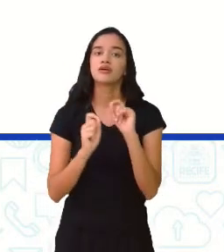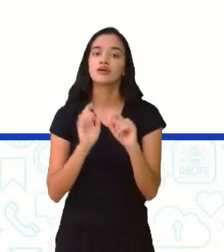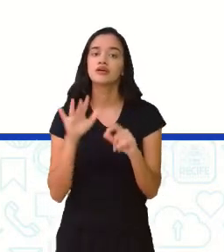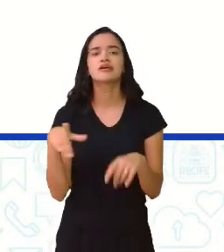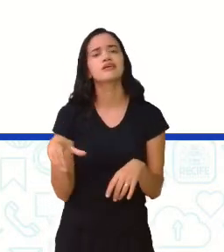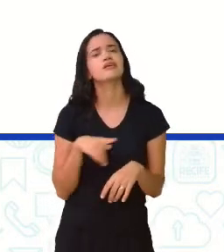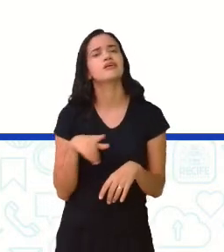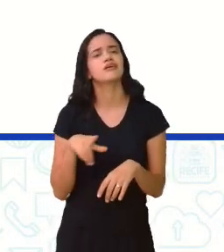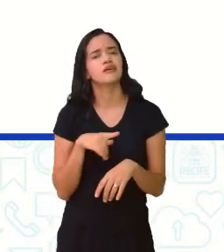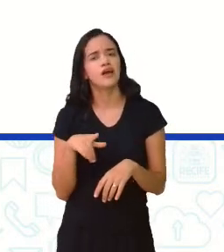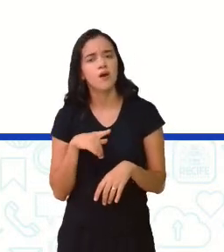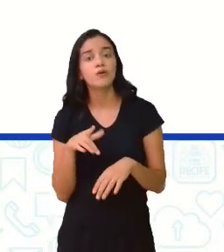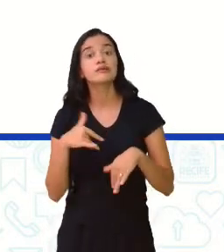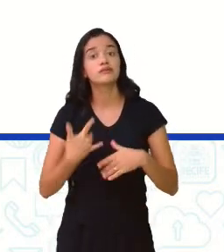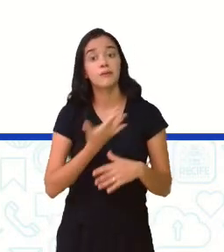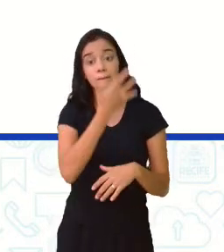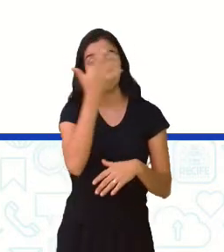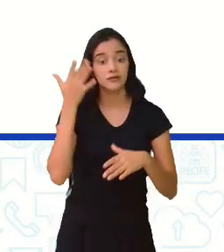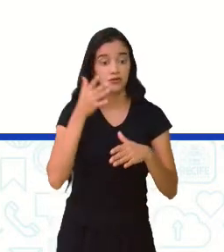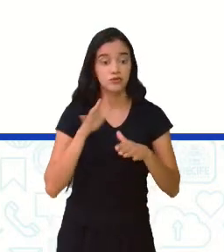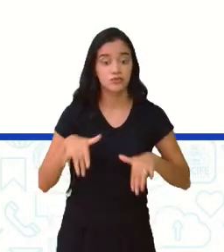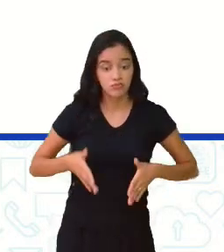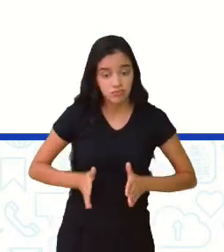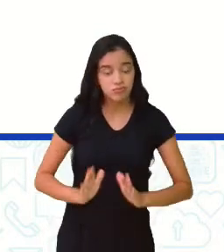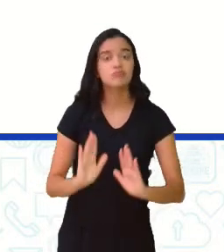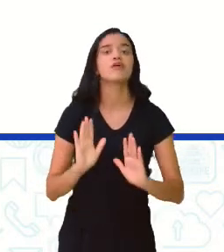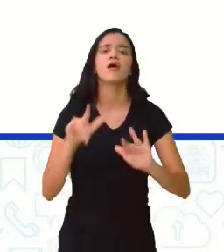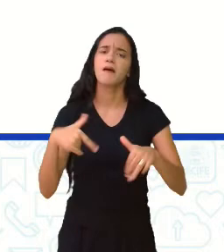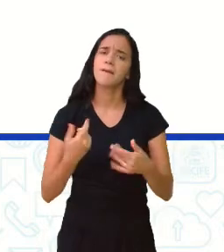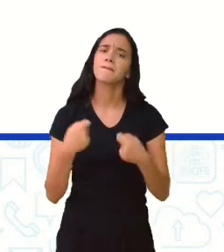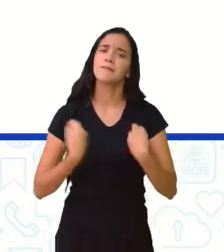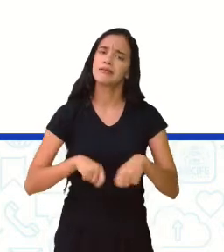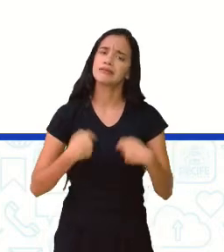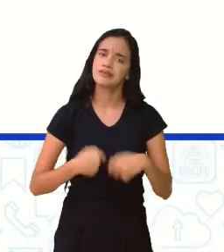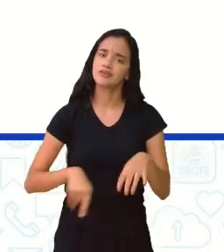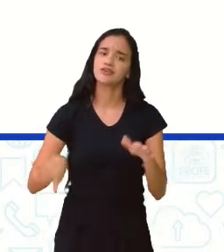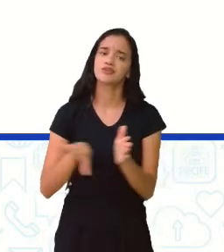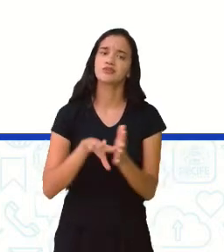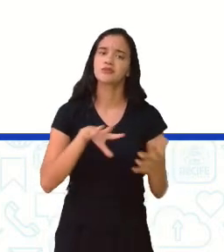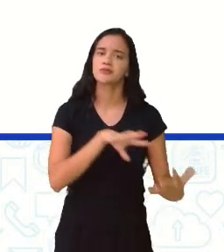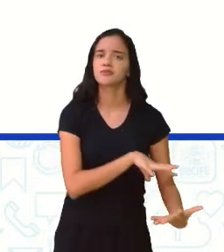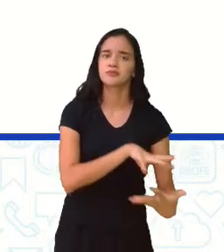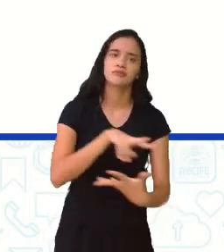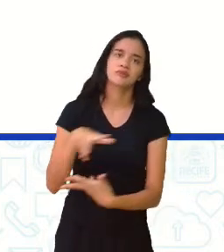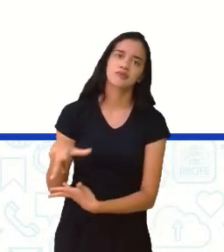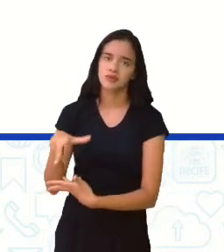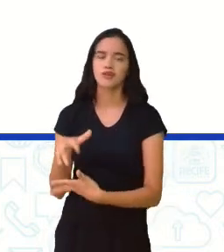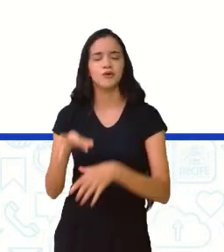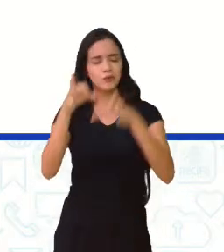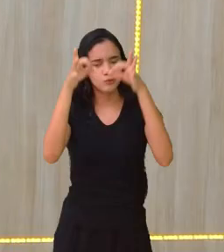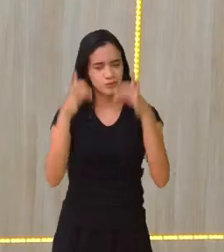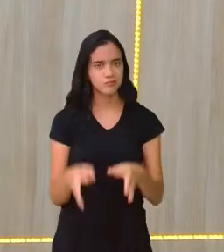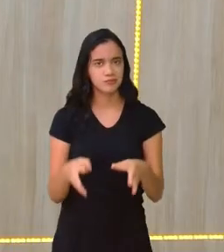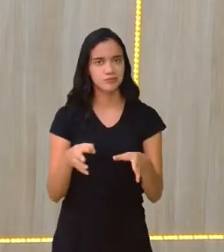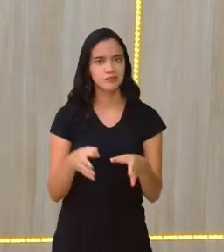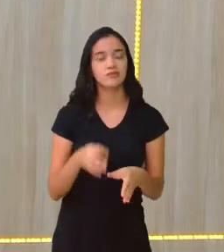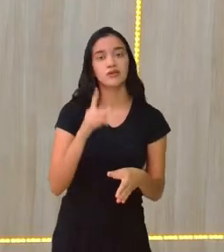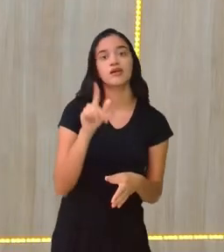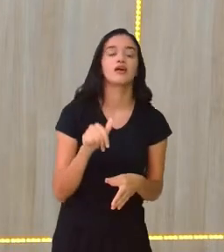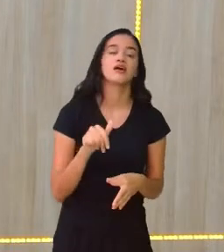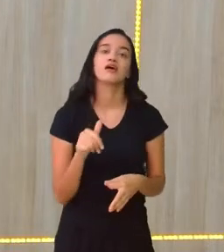outras pessoas, né, e essas pessoas precisam chegar no nosso planetinha e ele tá direitinho, né, é aquela